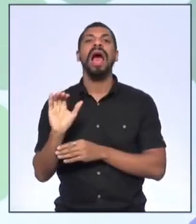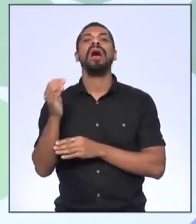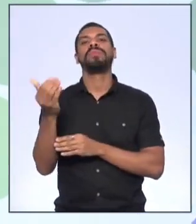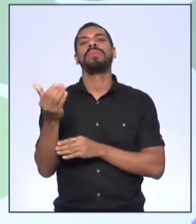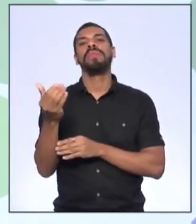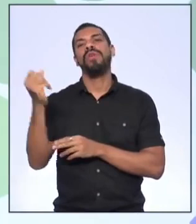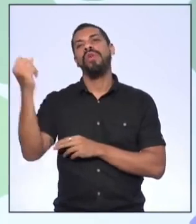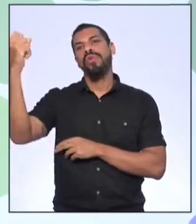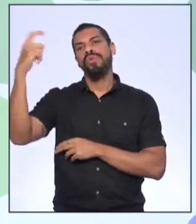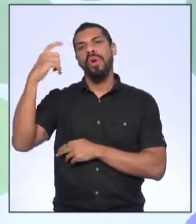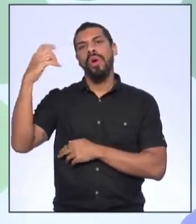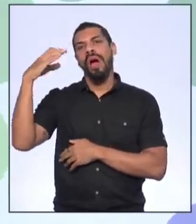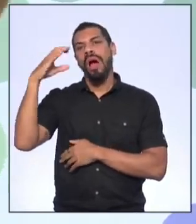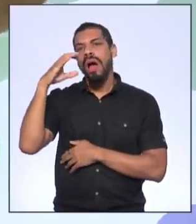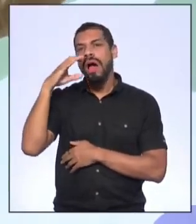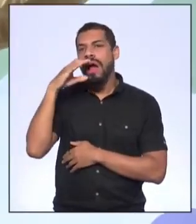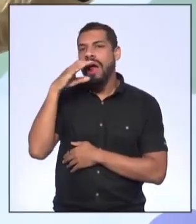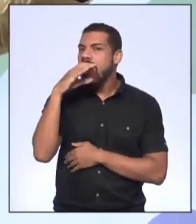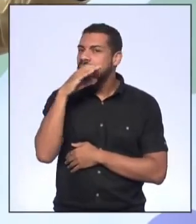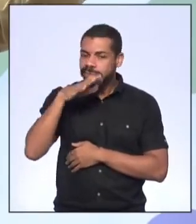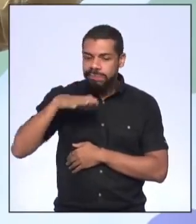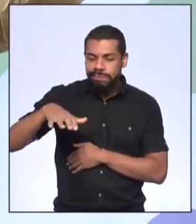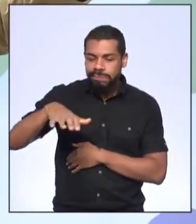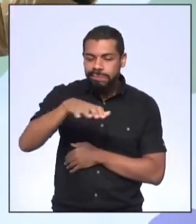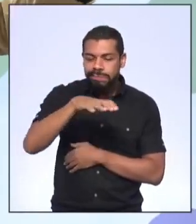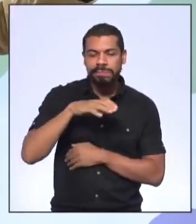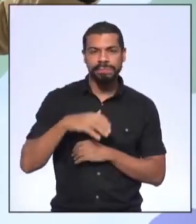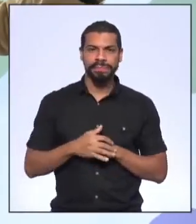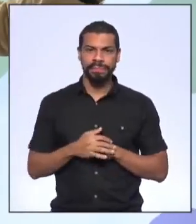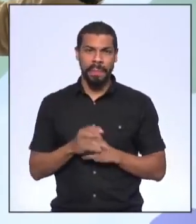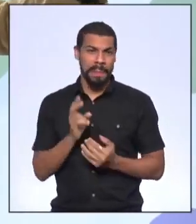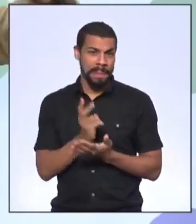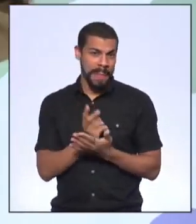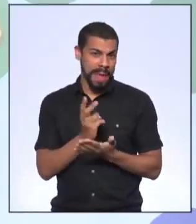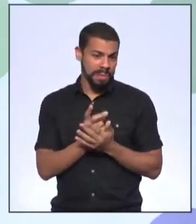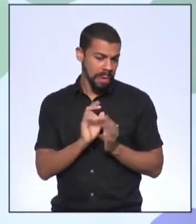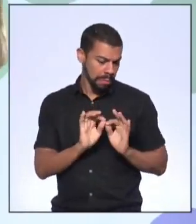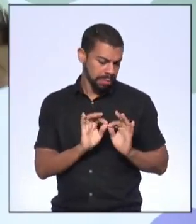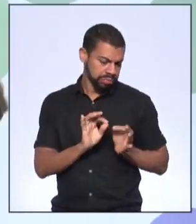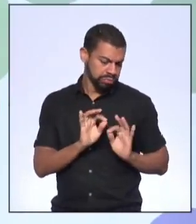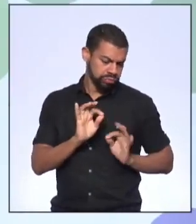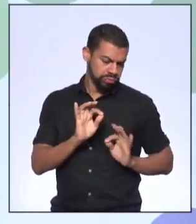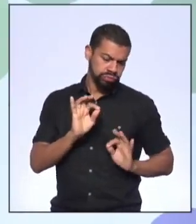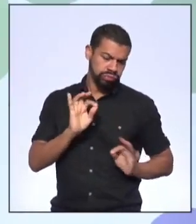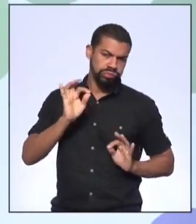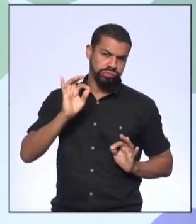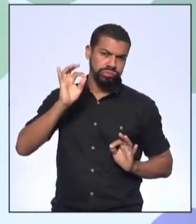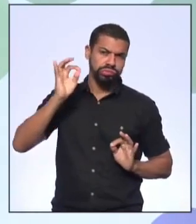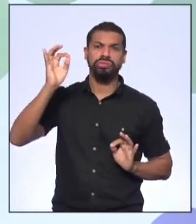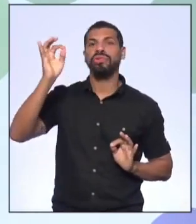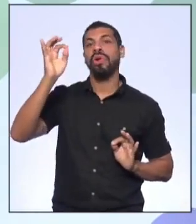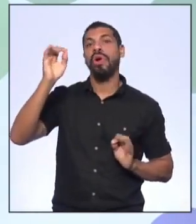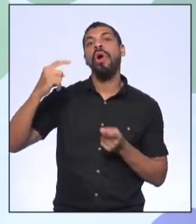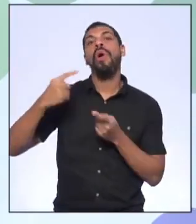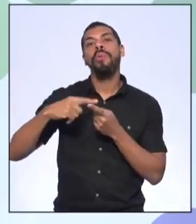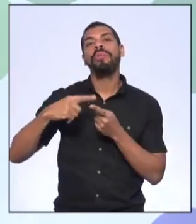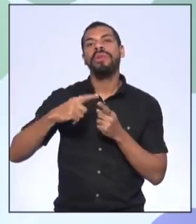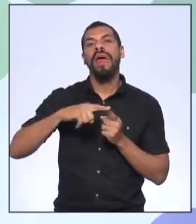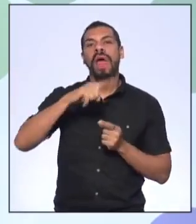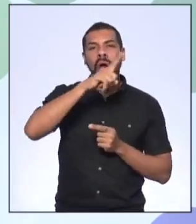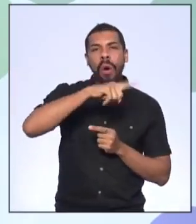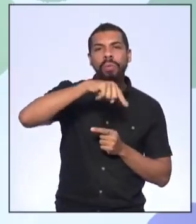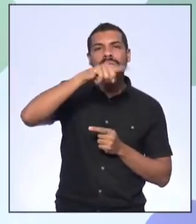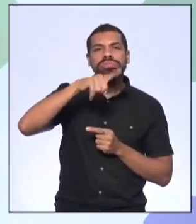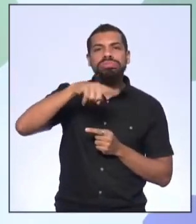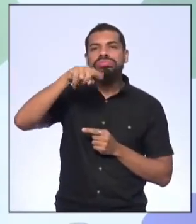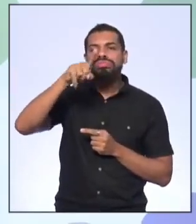Terra. Mesmo a distância aí de 150 milhões de quilômetros, tá? Por quê? Porque aí você tem o quê? Ondas eletromagnéticas, tá vendo? Ali